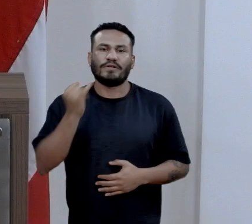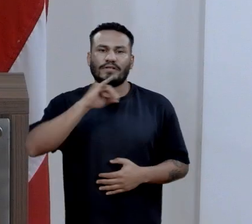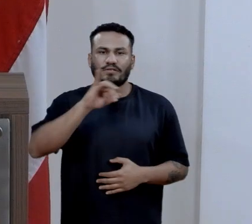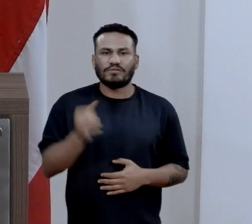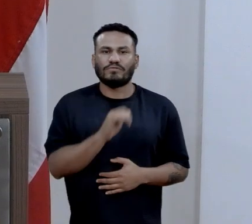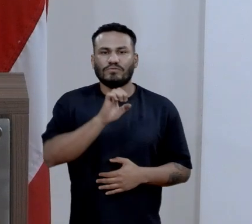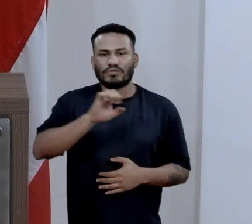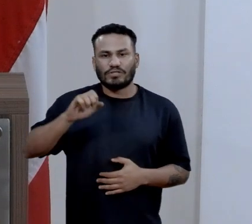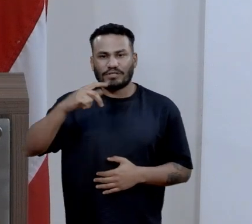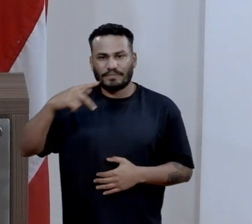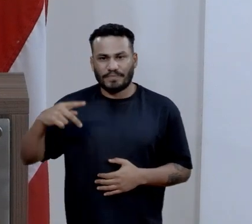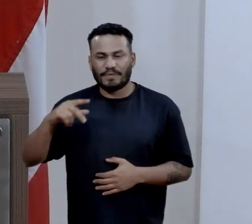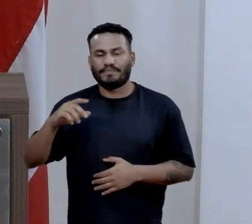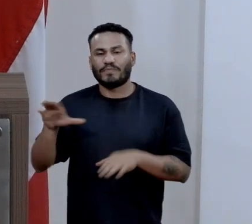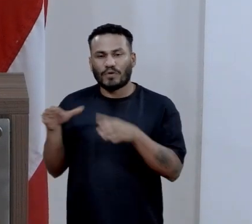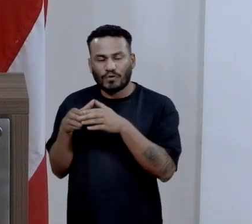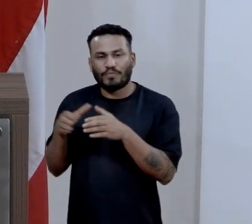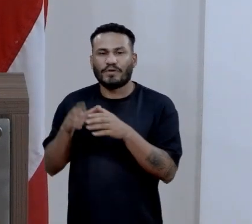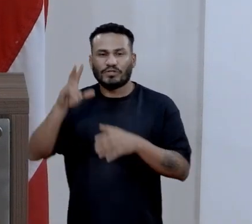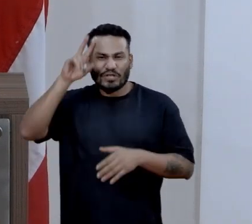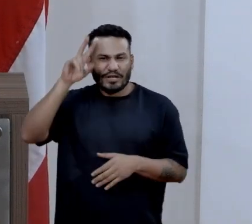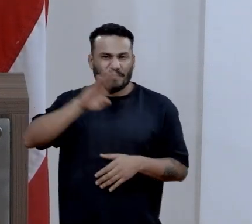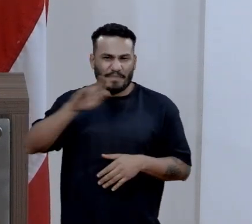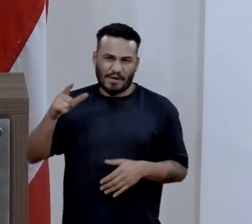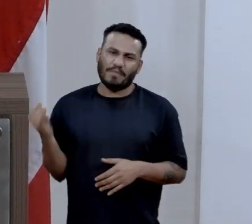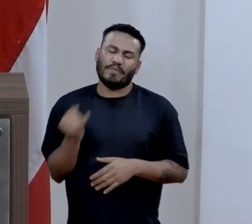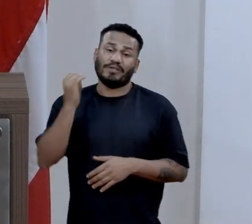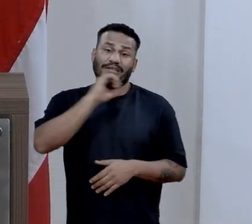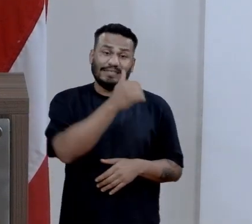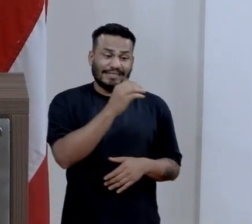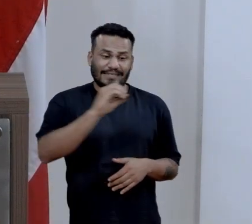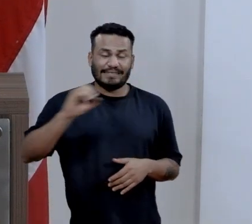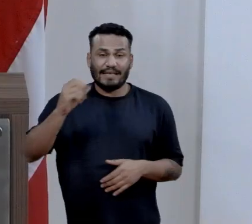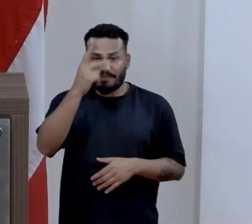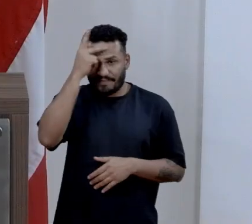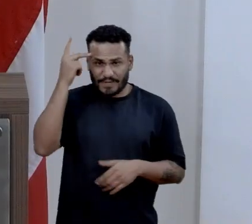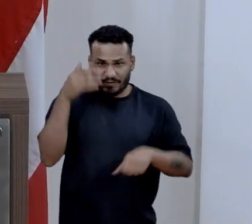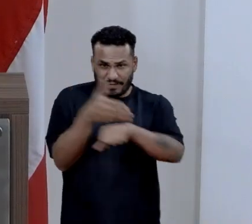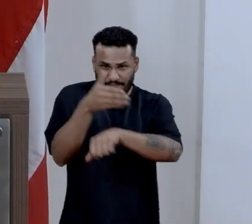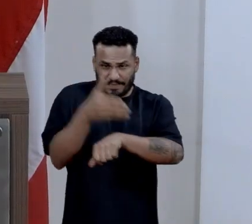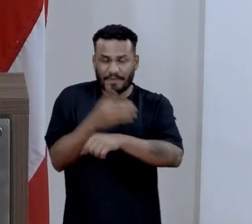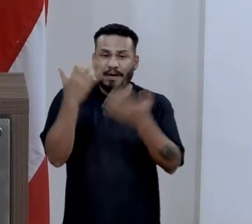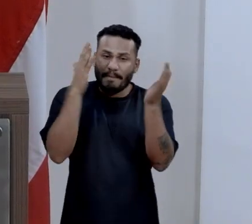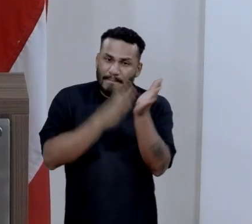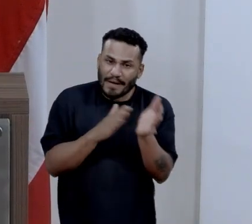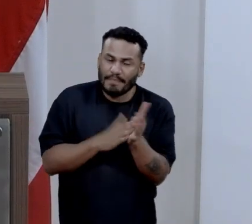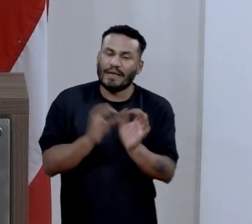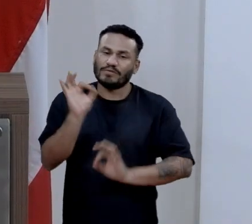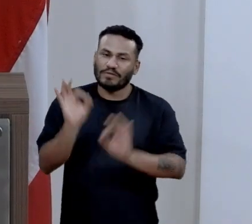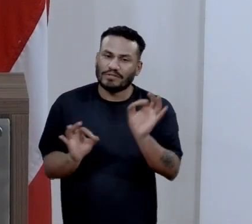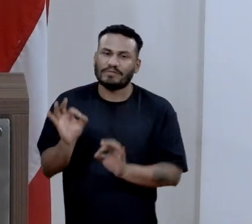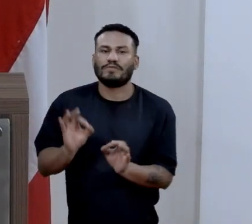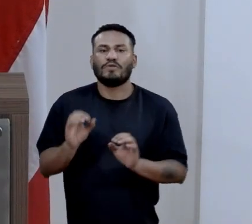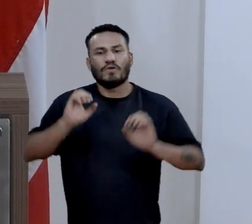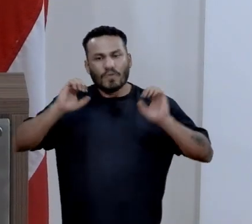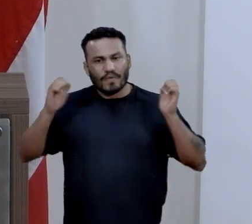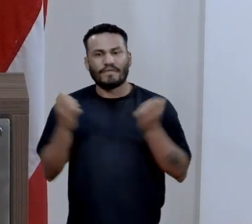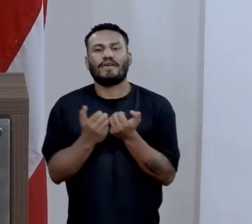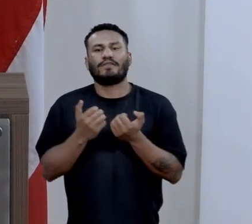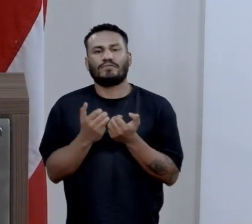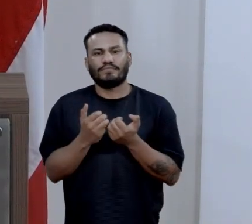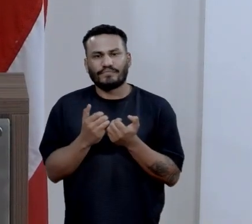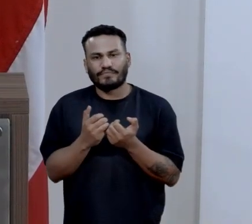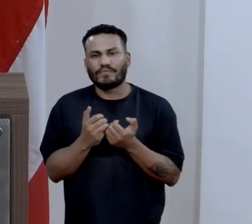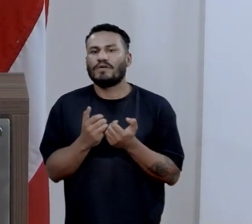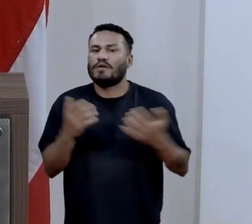na história da cidade de Blumenau, então são mais de 100 integrantes, parabéns a toda essa organização, estava realmente um evento